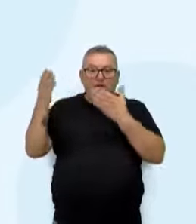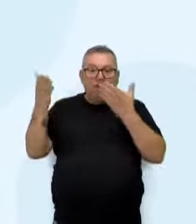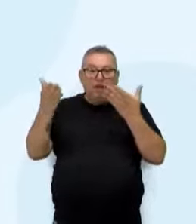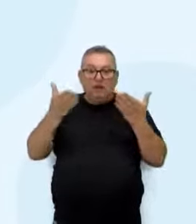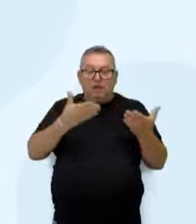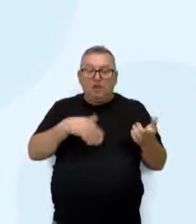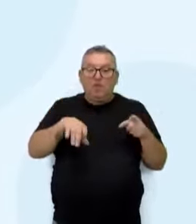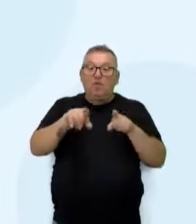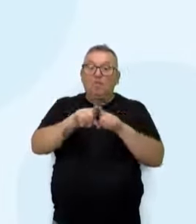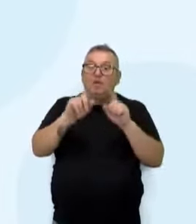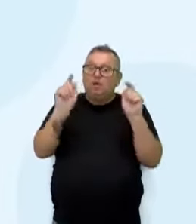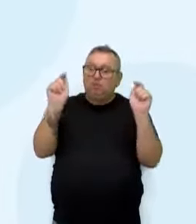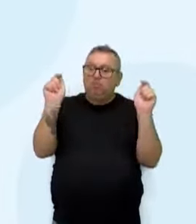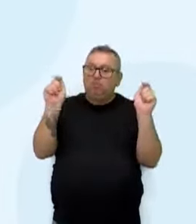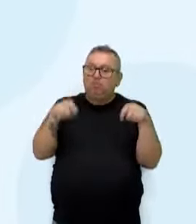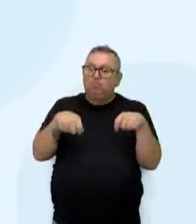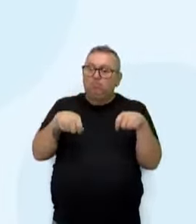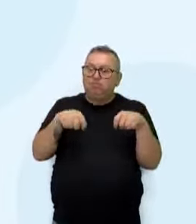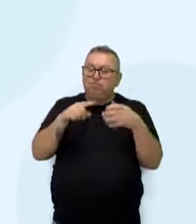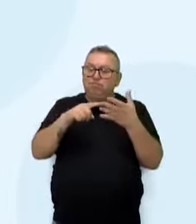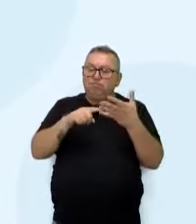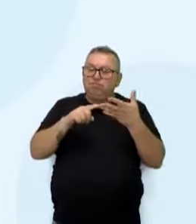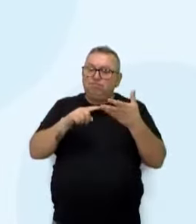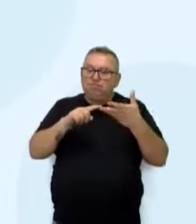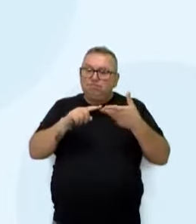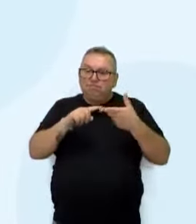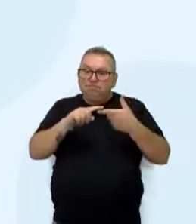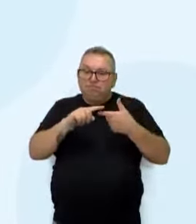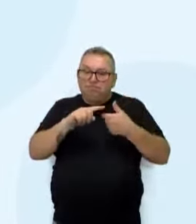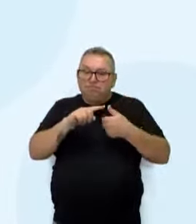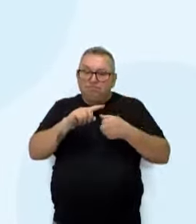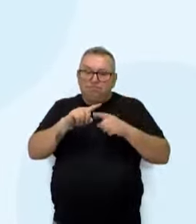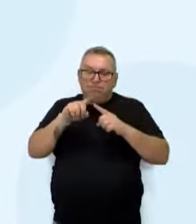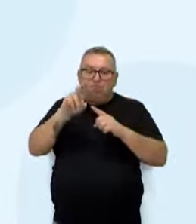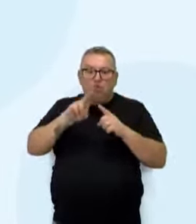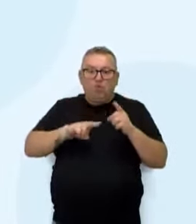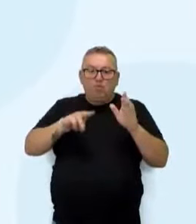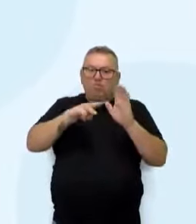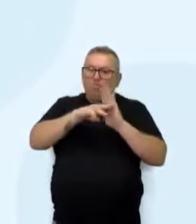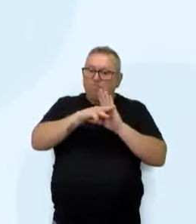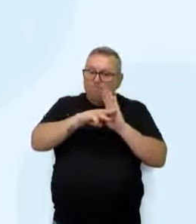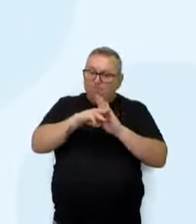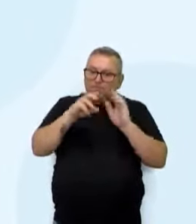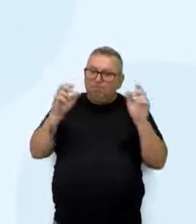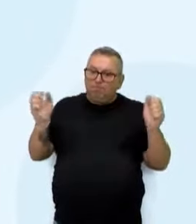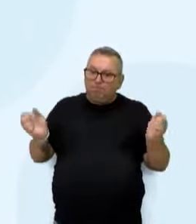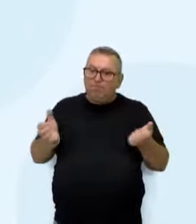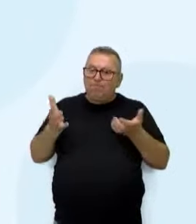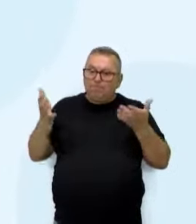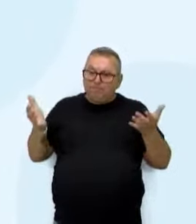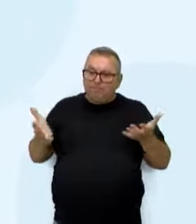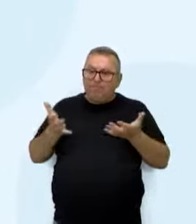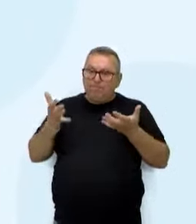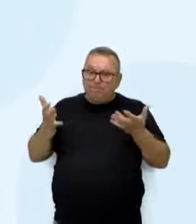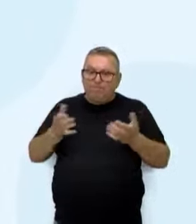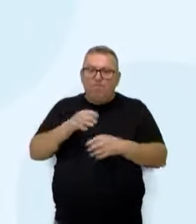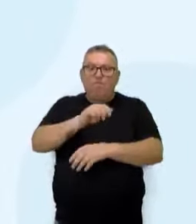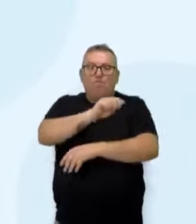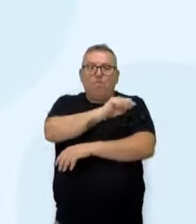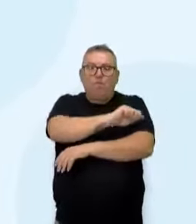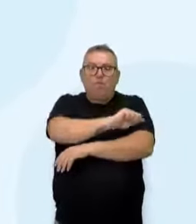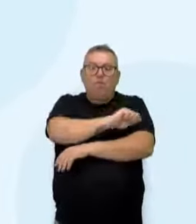as competências, de forma ativa, usando metodologias ativas com os estudantes, sempre